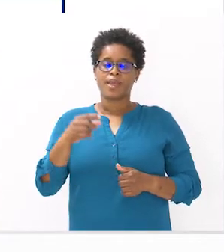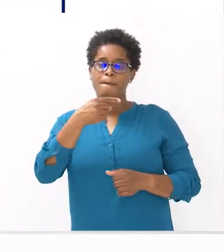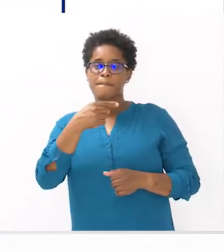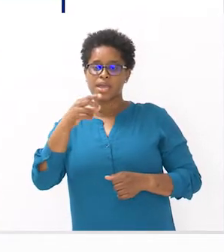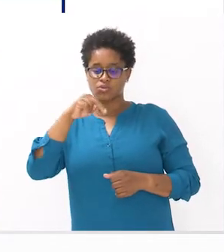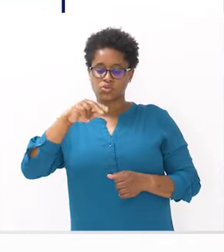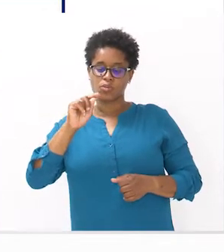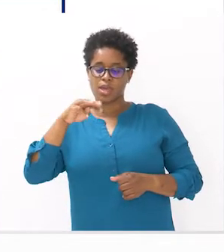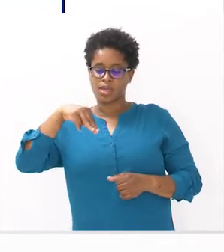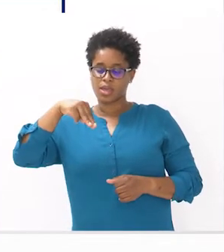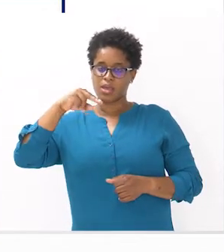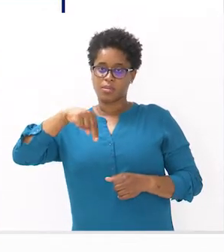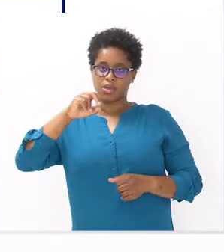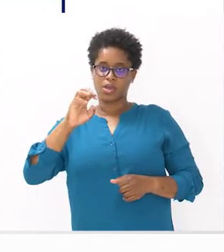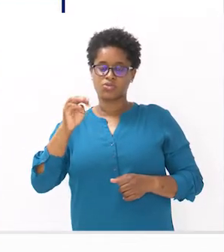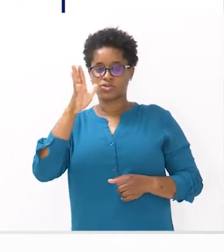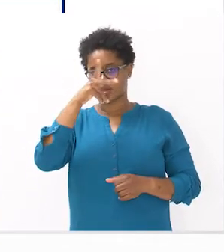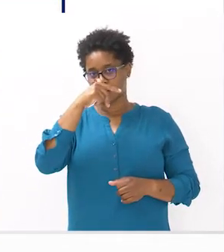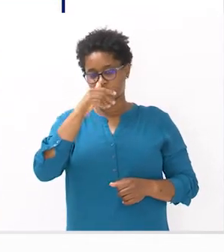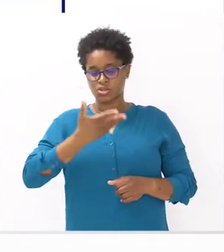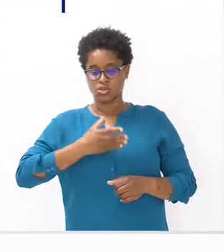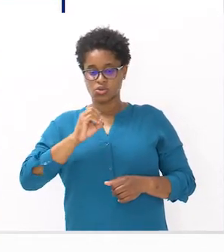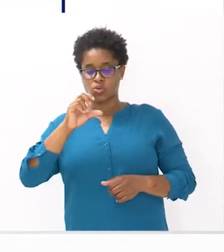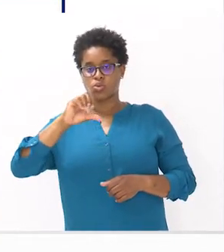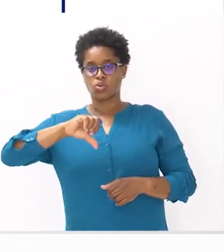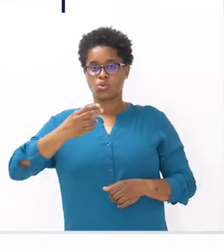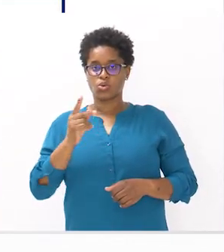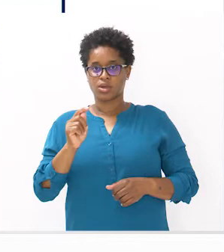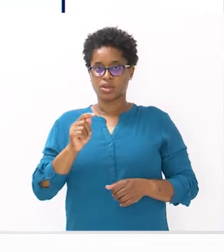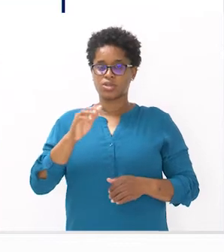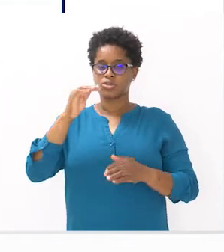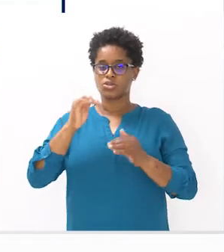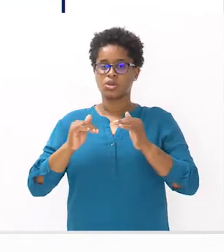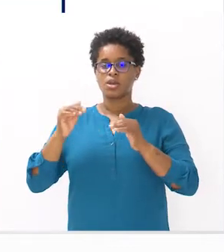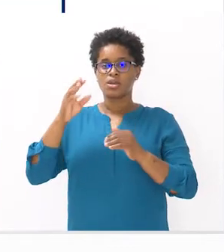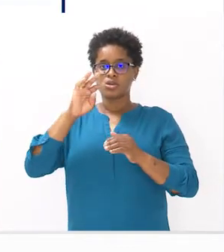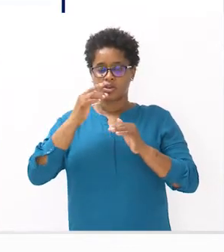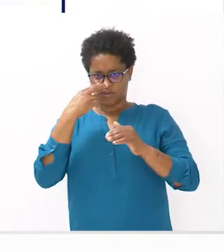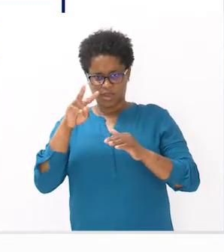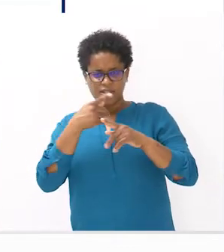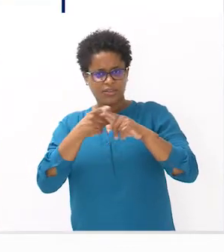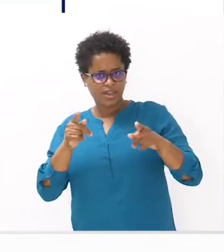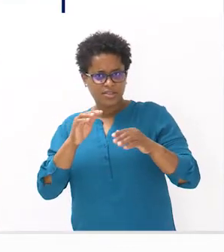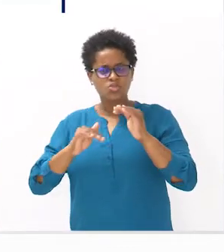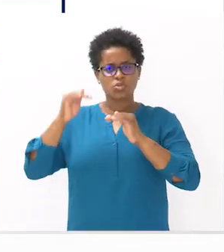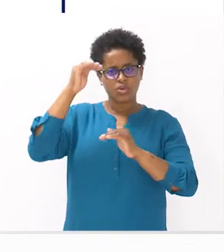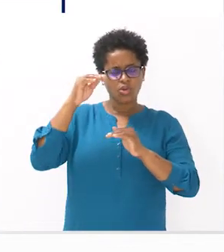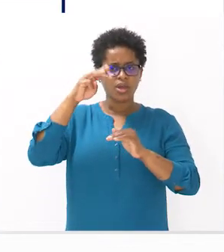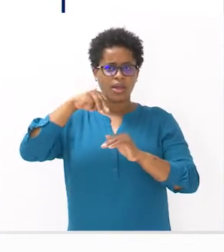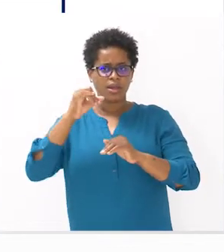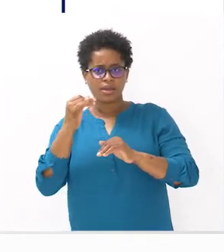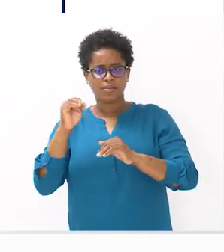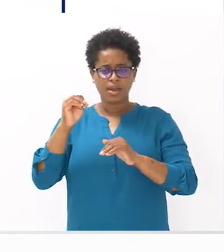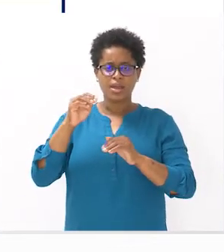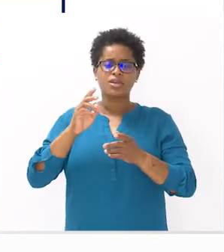Menos triste do que. Já viram a diferença? Superioridade, mais triste do que.